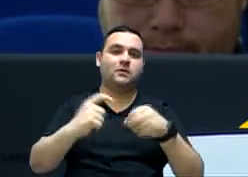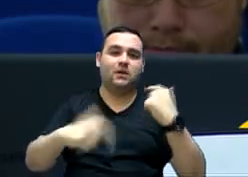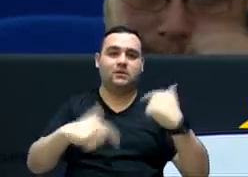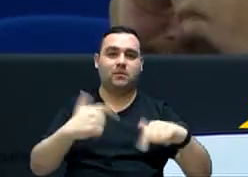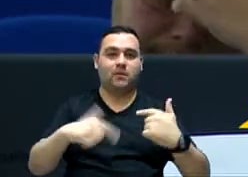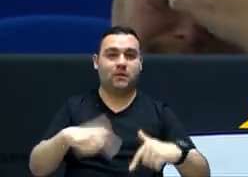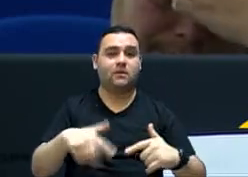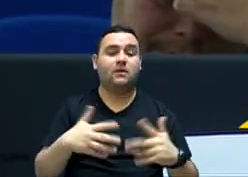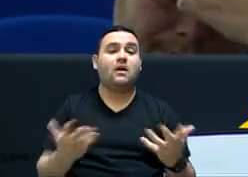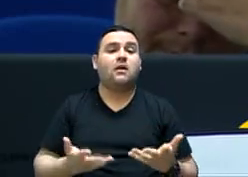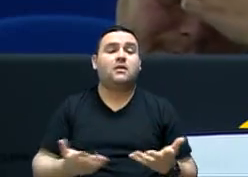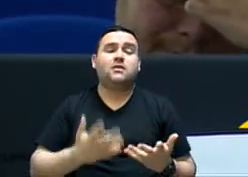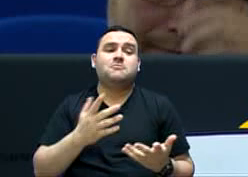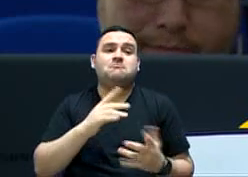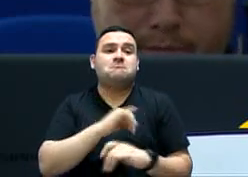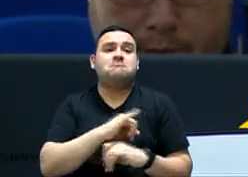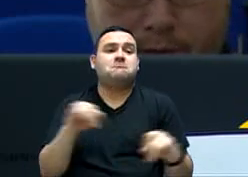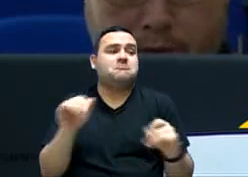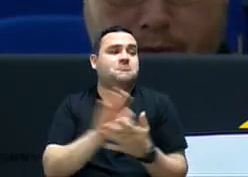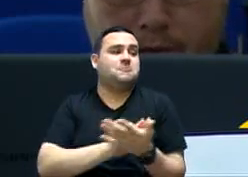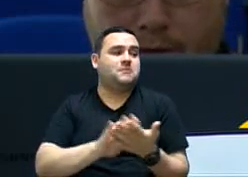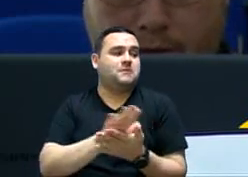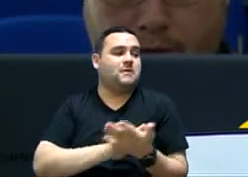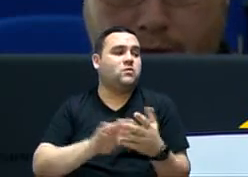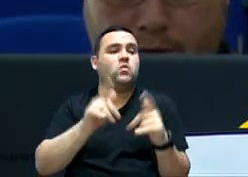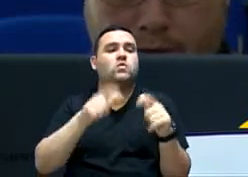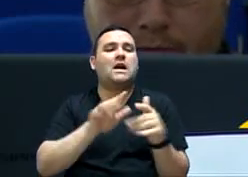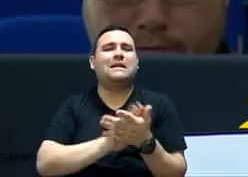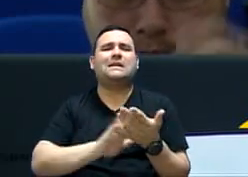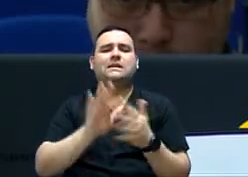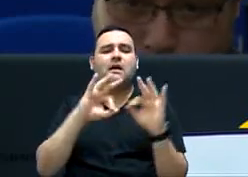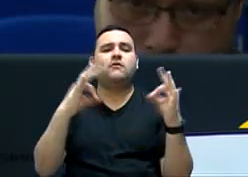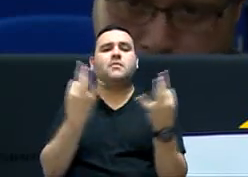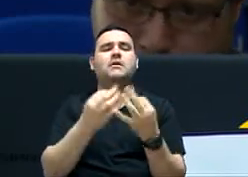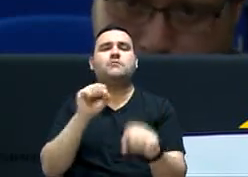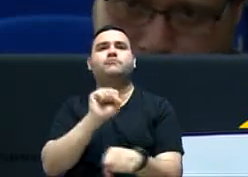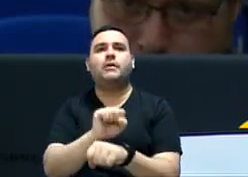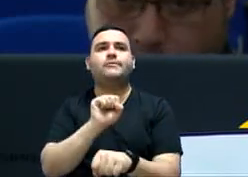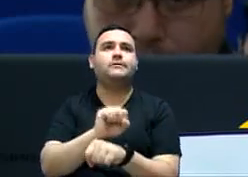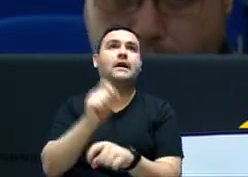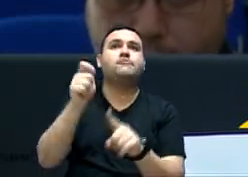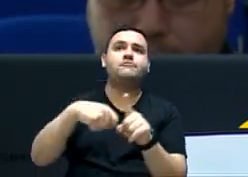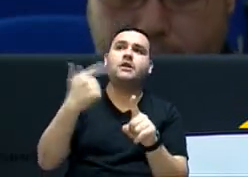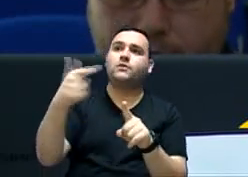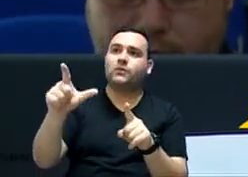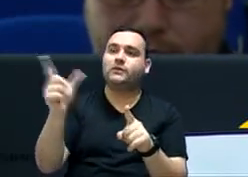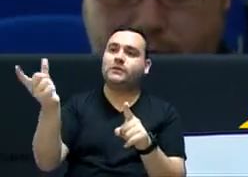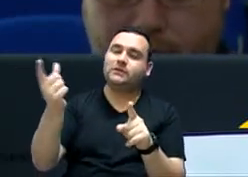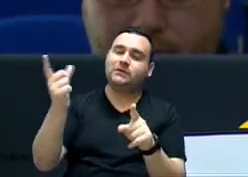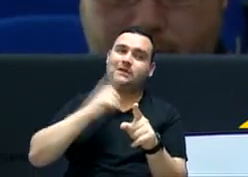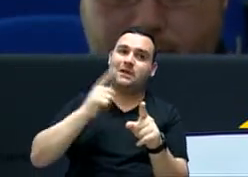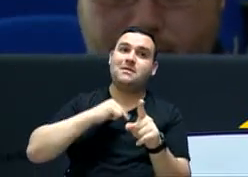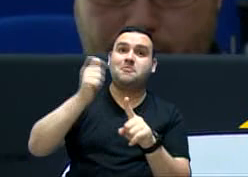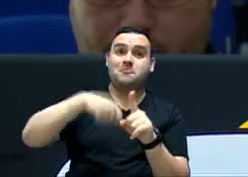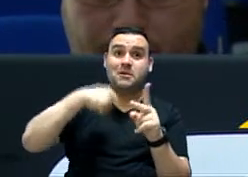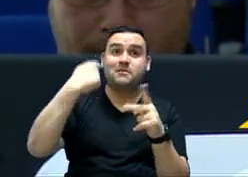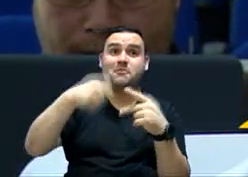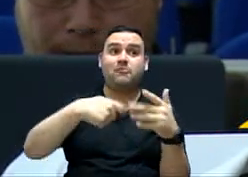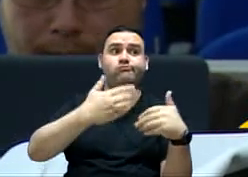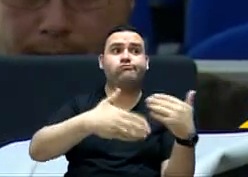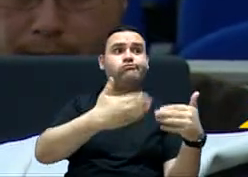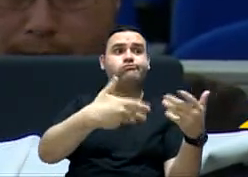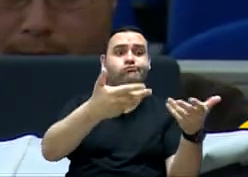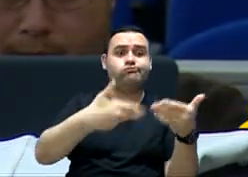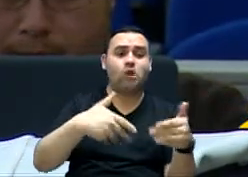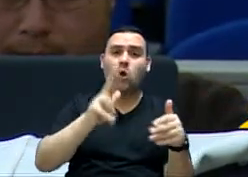atendimento. E, nesse momento, não foi avisado nem local. A família estava aguardando, mês que vem vai chegar, vereador, mês que vem vai chegar, e